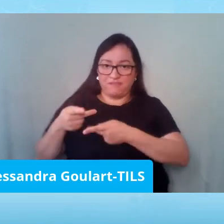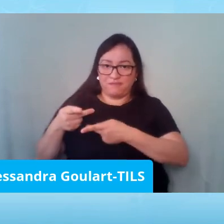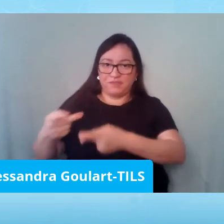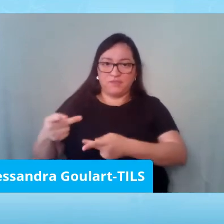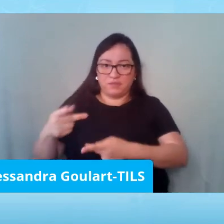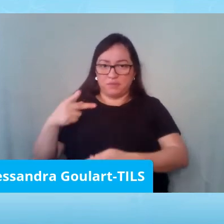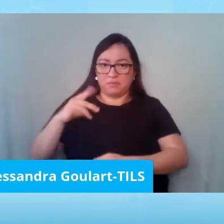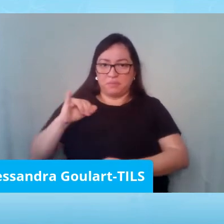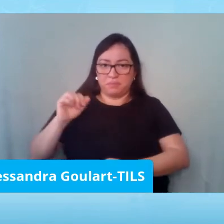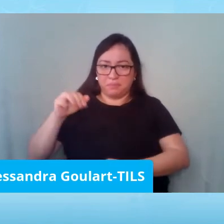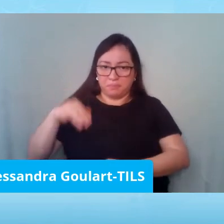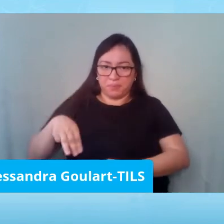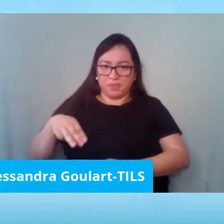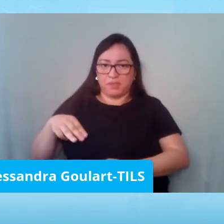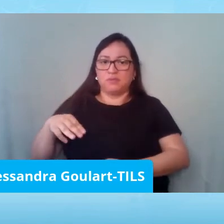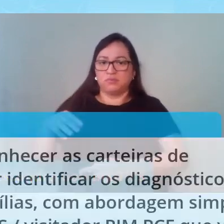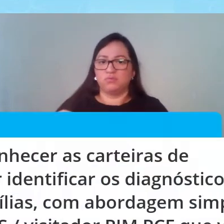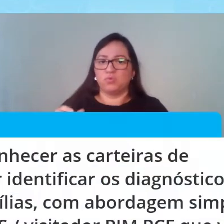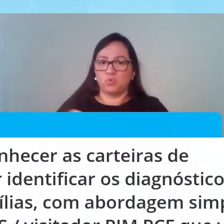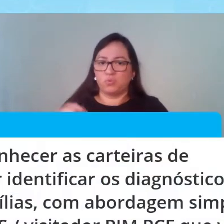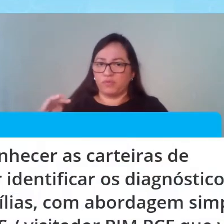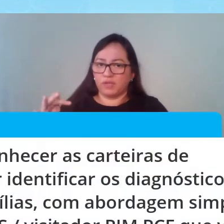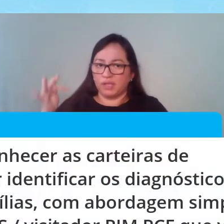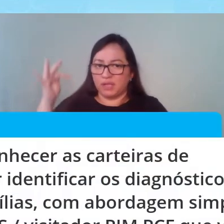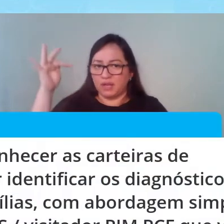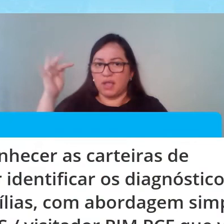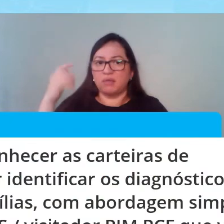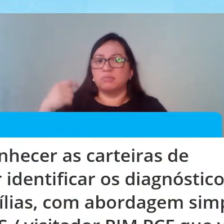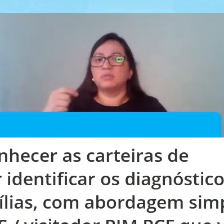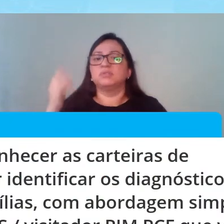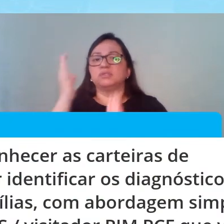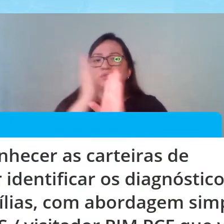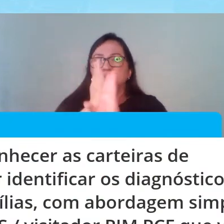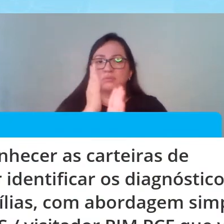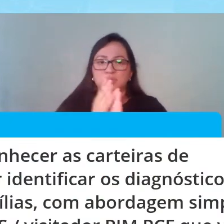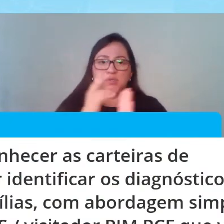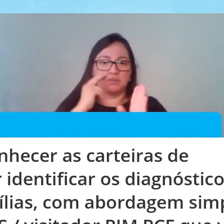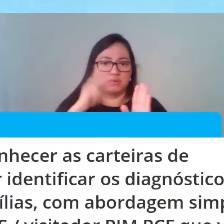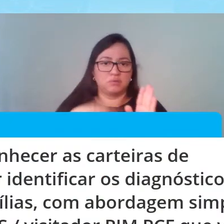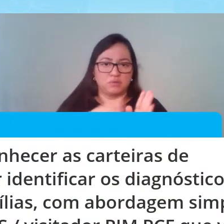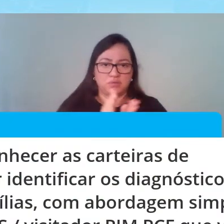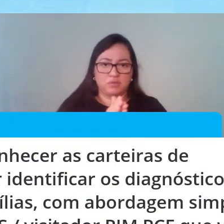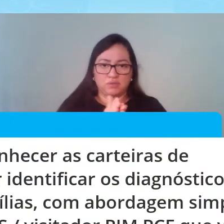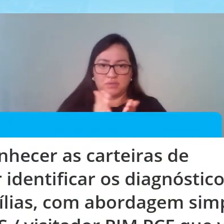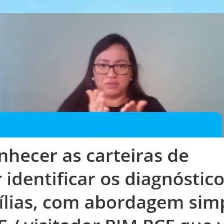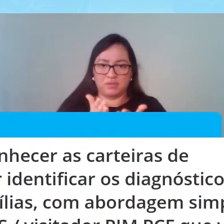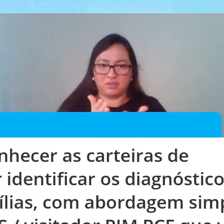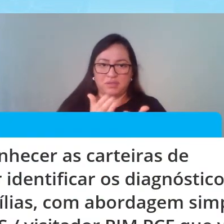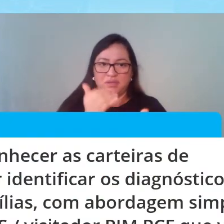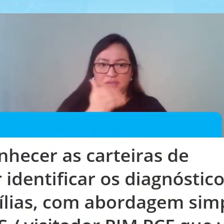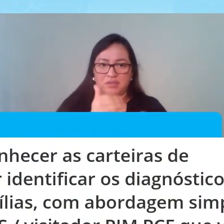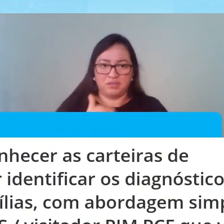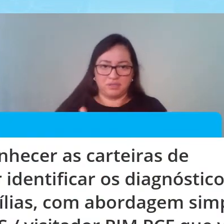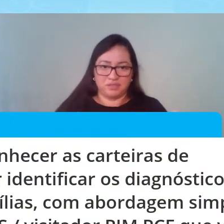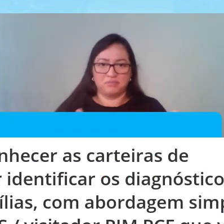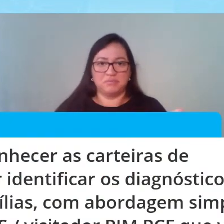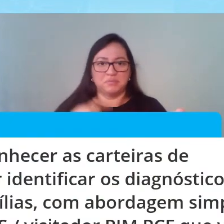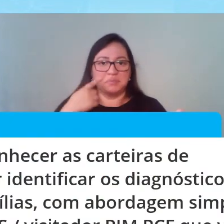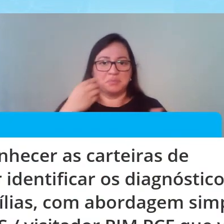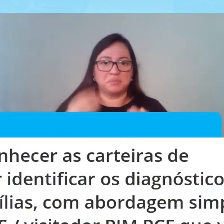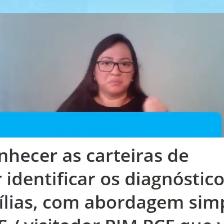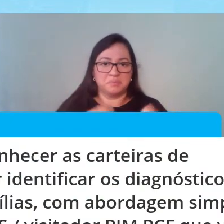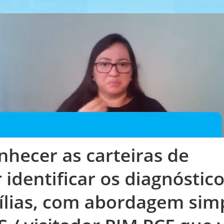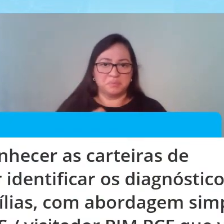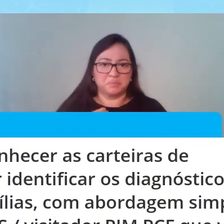do programa federal, devem conhecer as carteiras de gestante. Obrigada, Márlio. Devem conhecer as carteiras